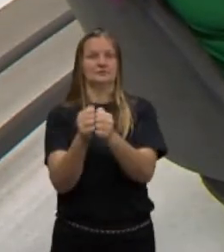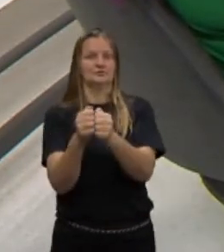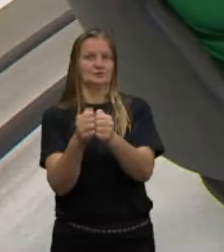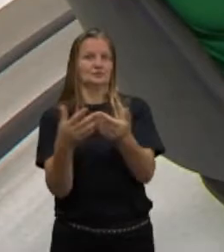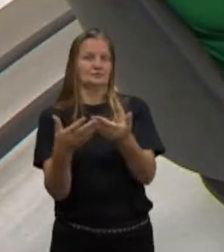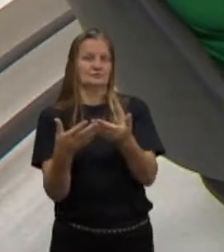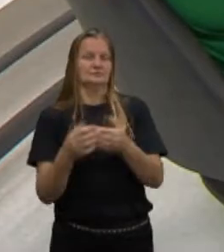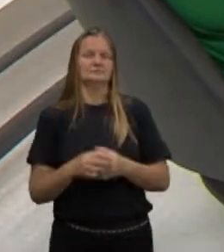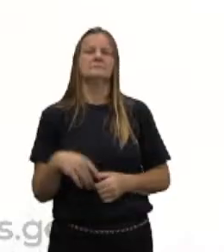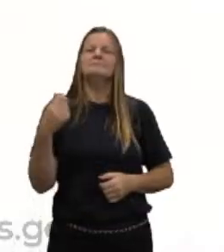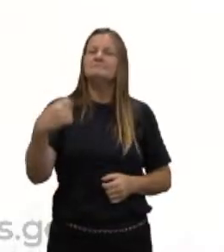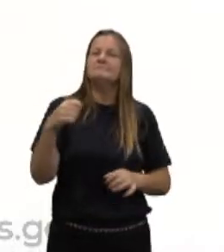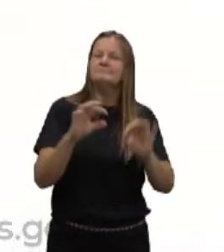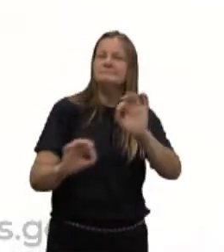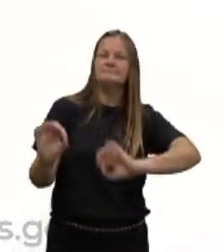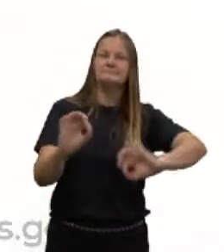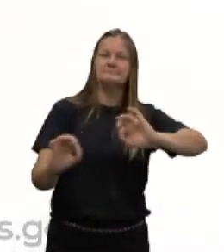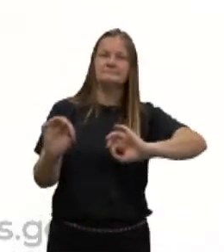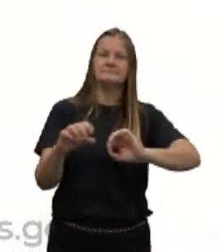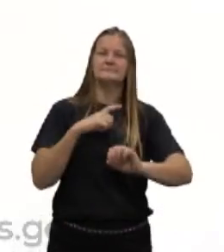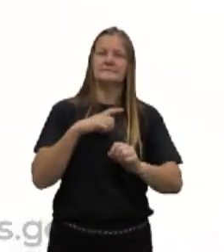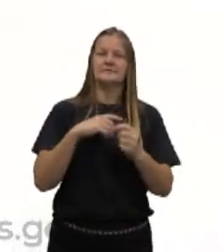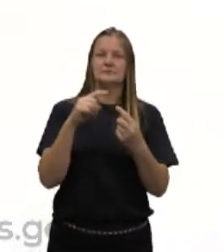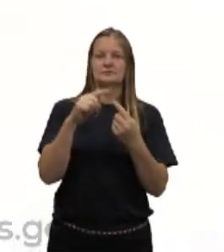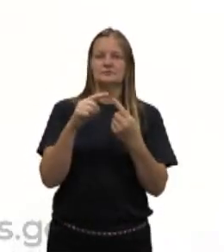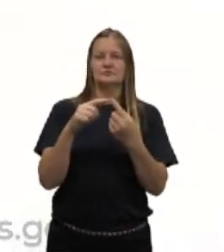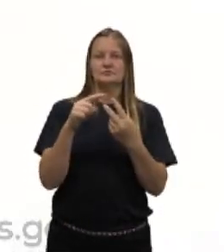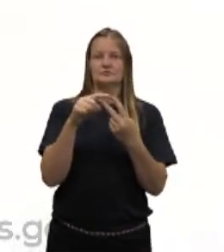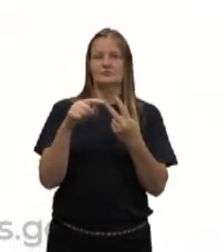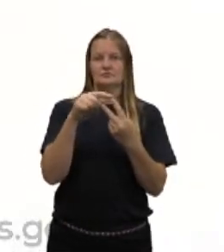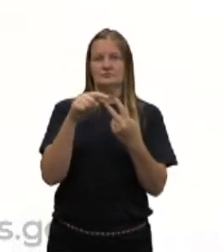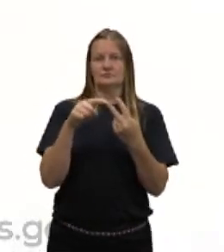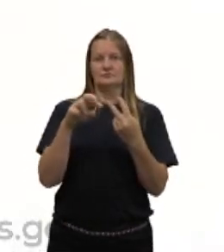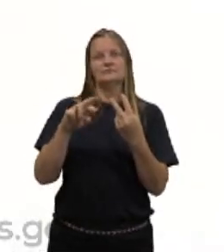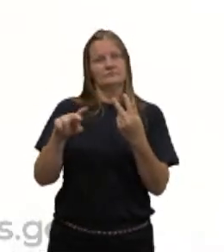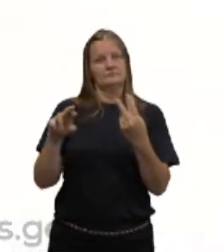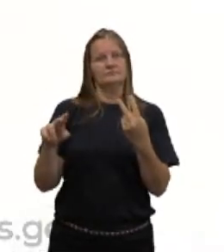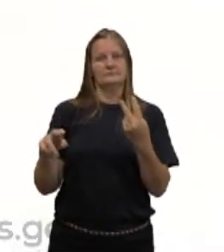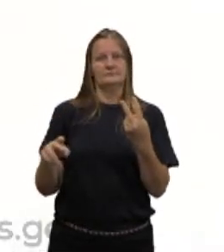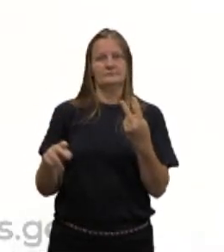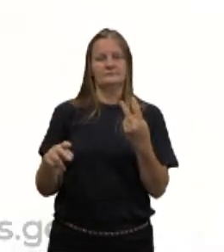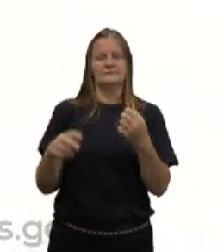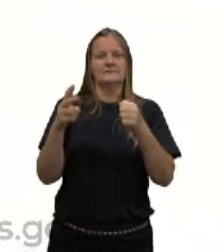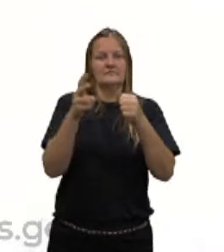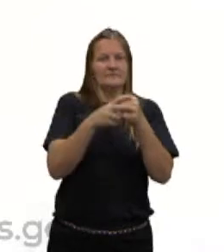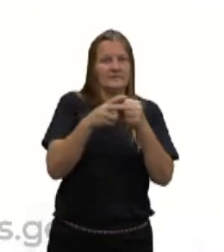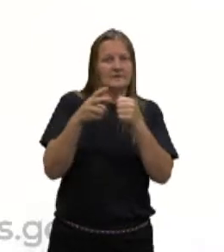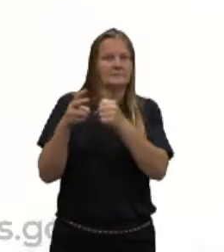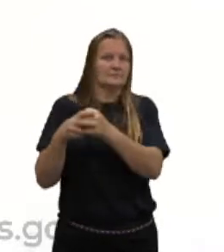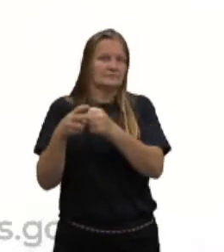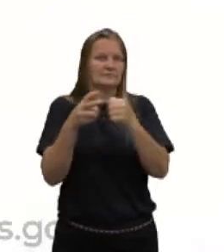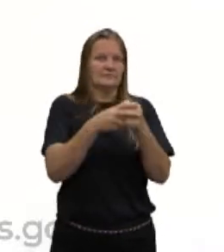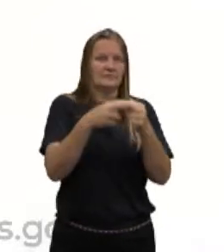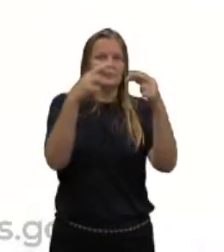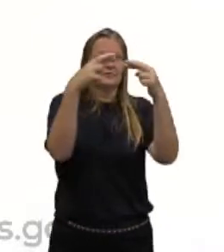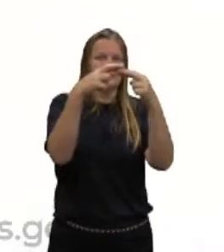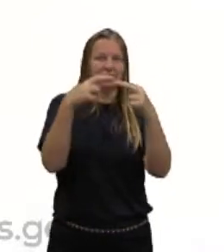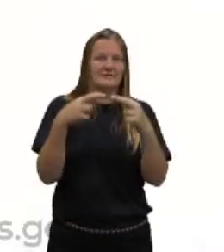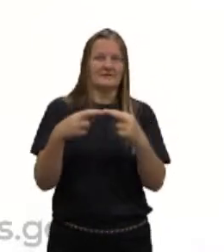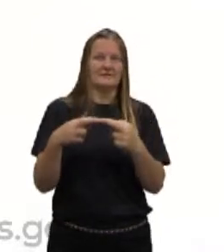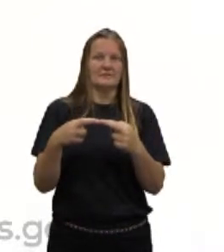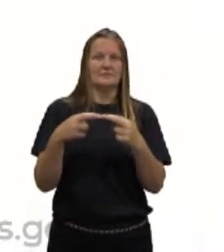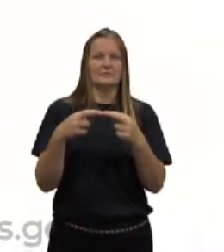eu preciso organizar, porque ali são objetos diferentes para verbos com regências